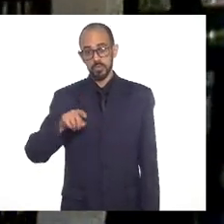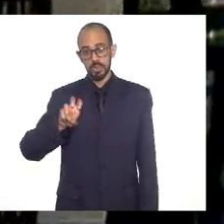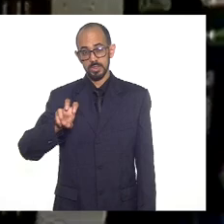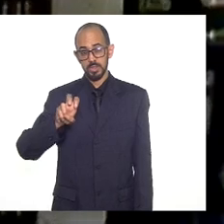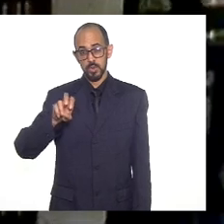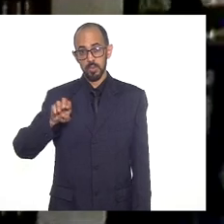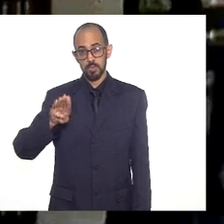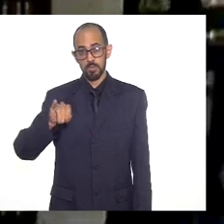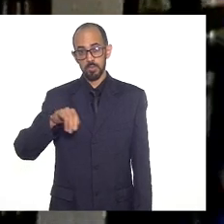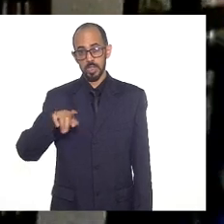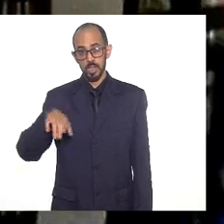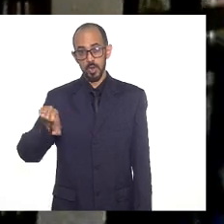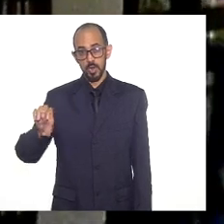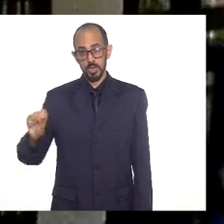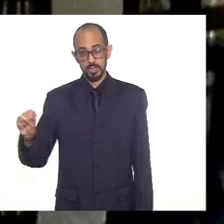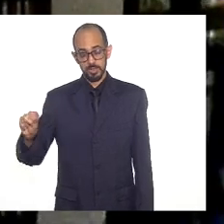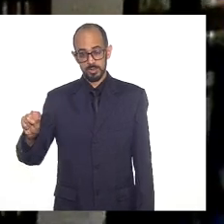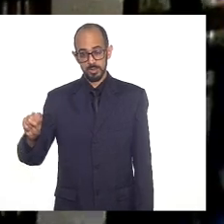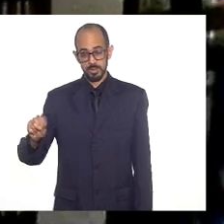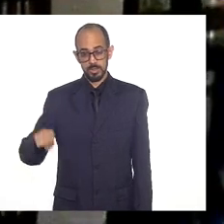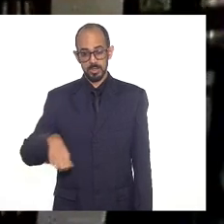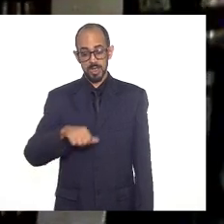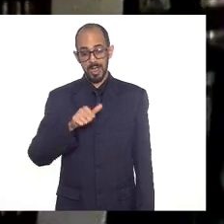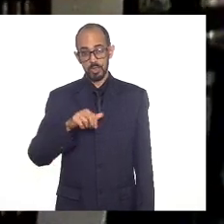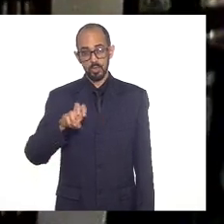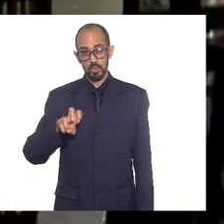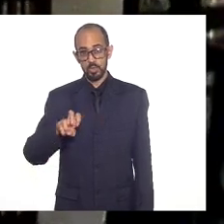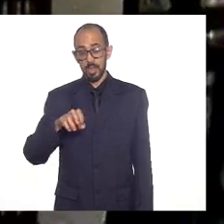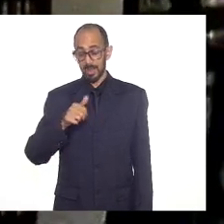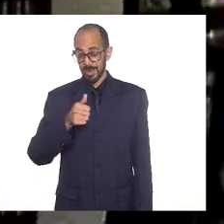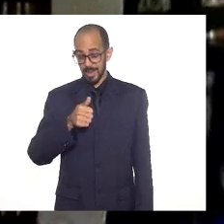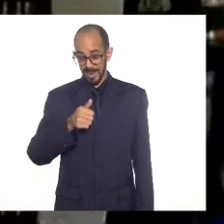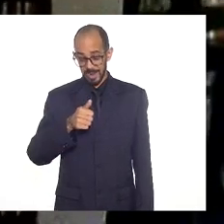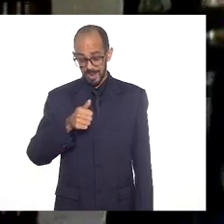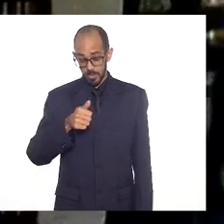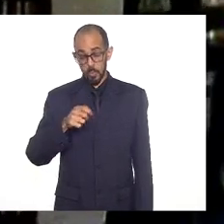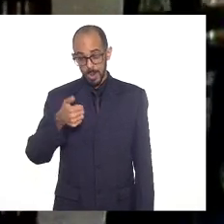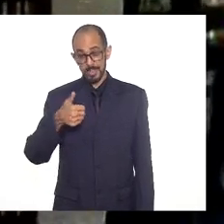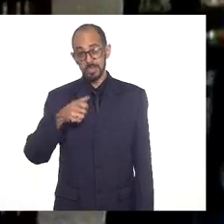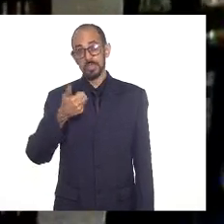reais. Um aumento de 14,8%.